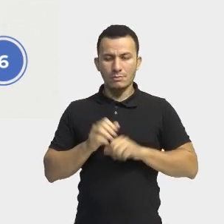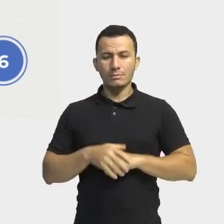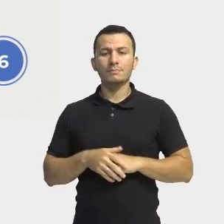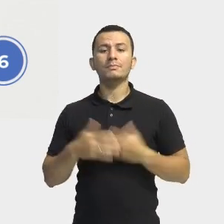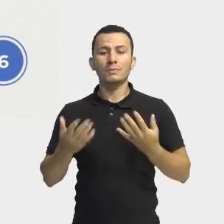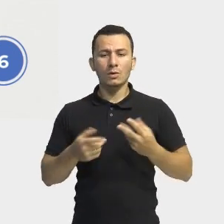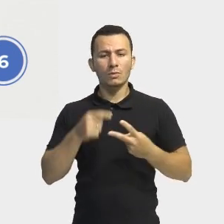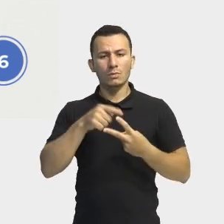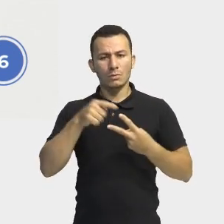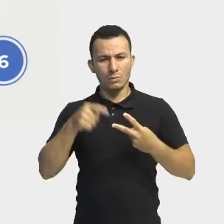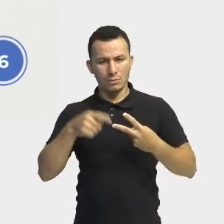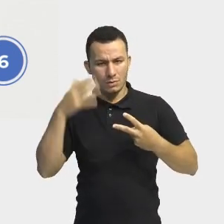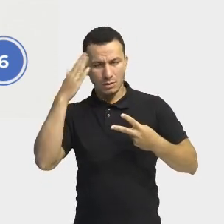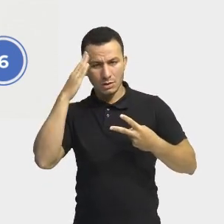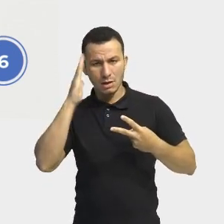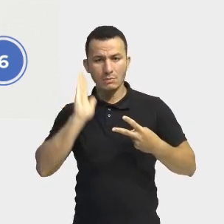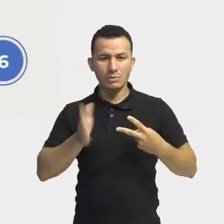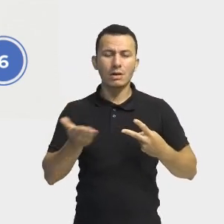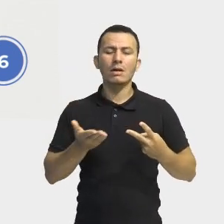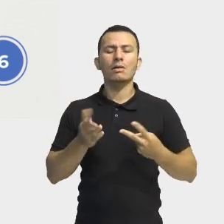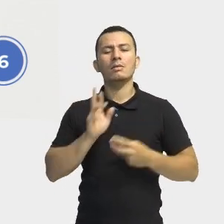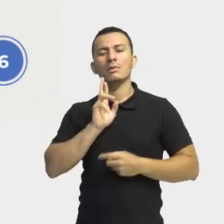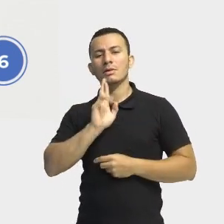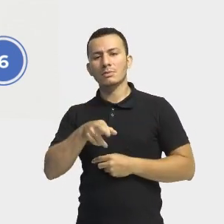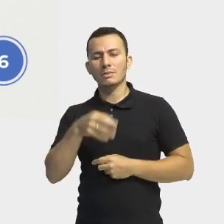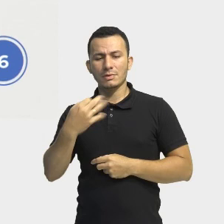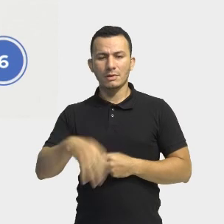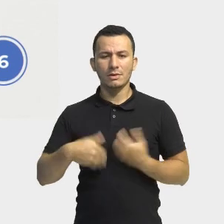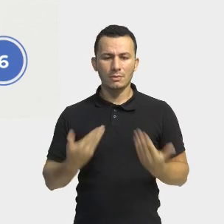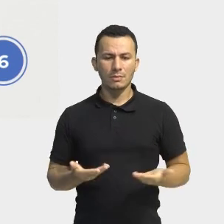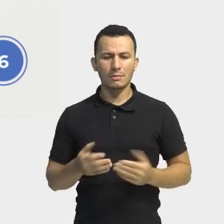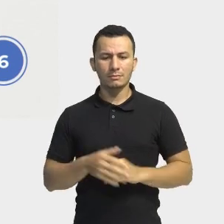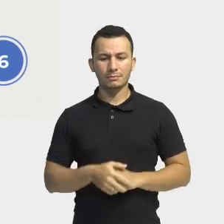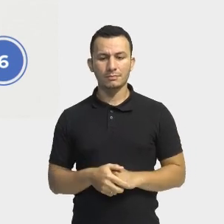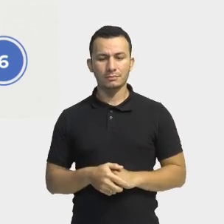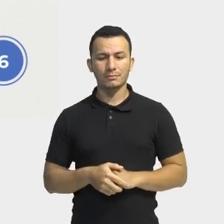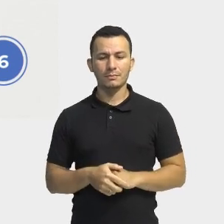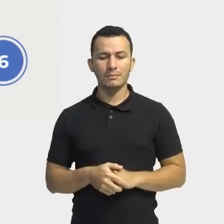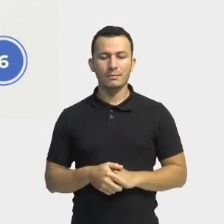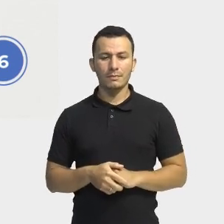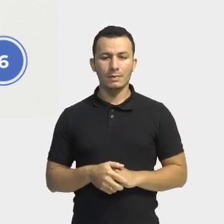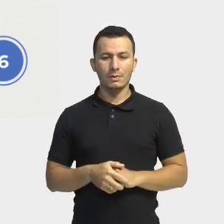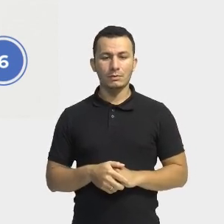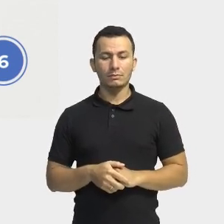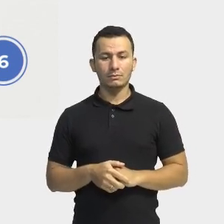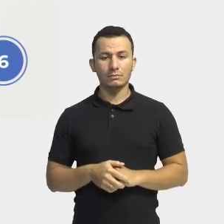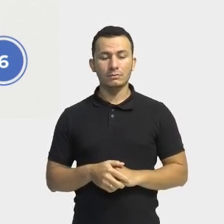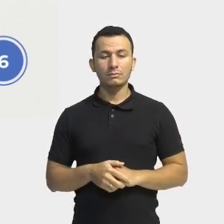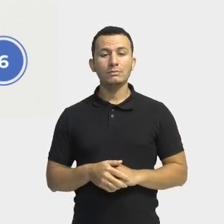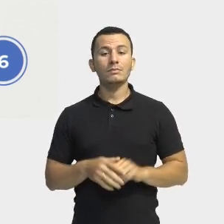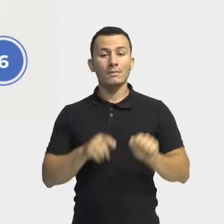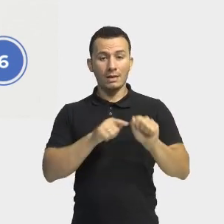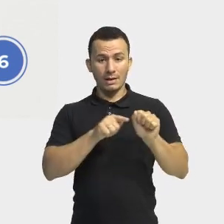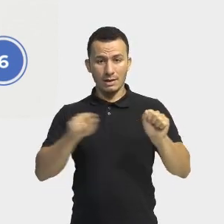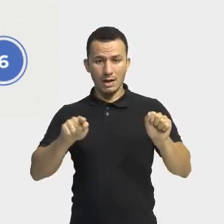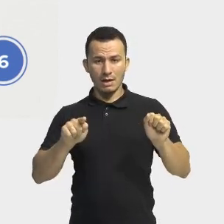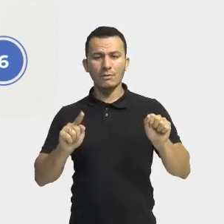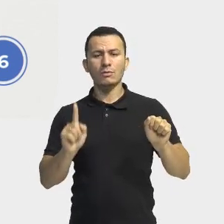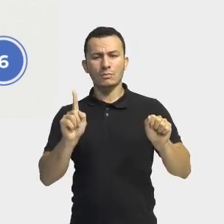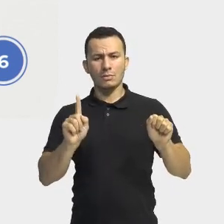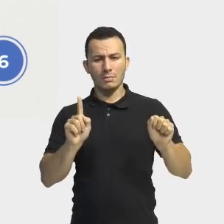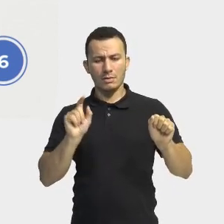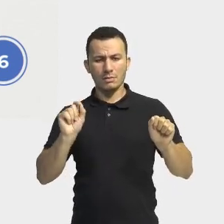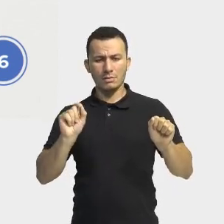analisar aqui as nossas alternativas. Na letra A está dizendo assim, apenas o primeiro é exotérmico. Não, porque o 3 também